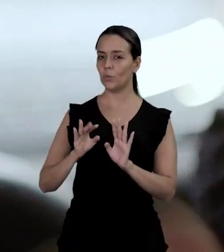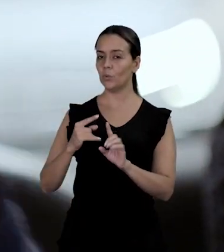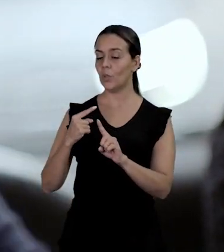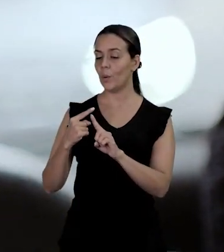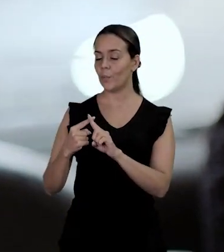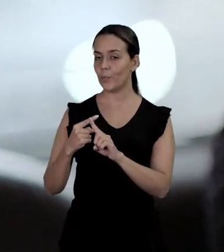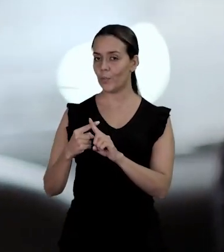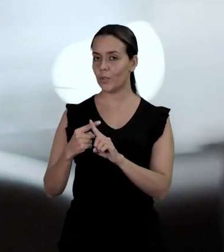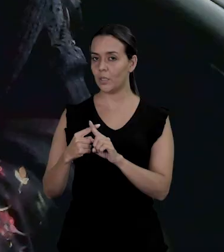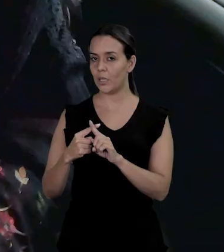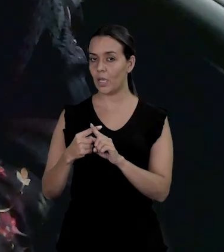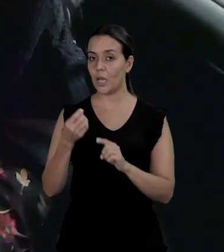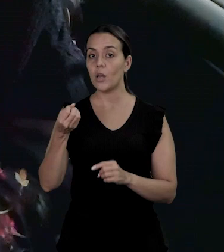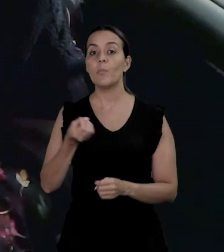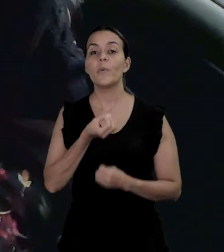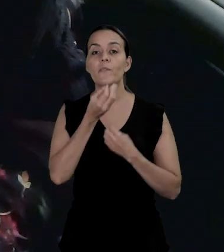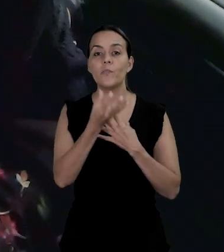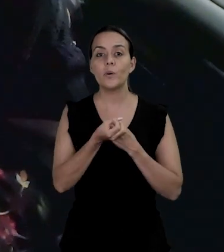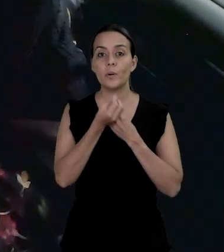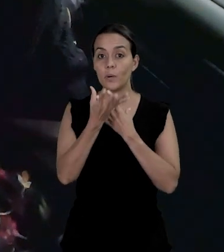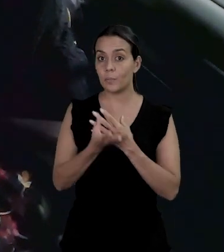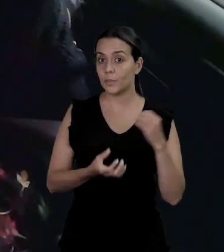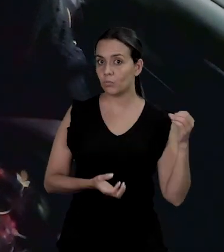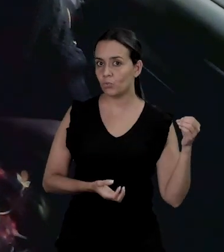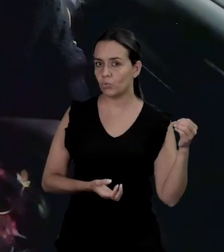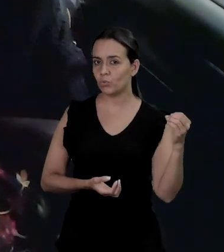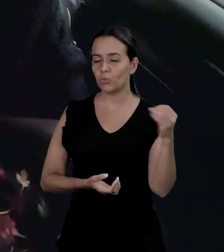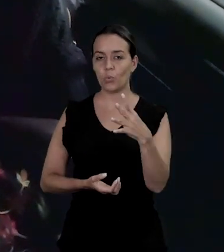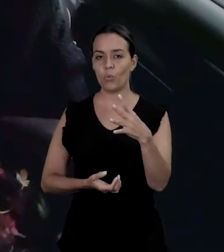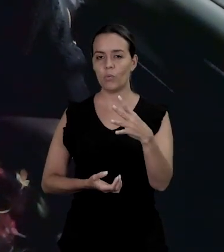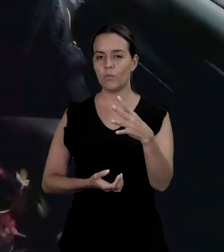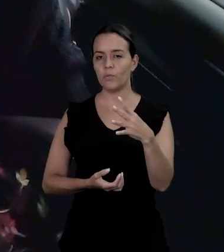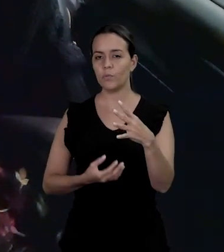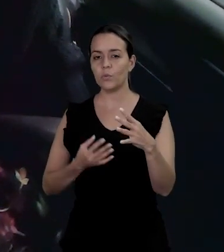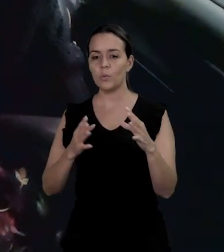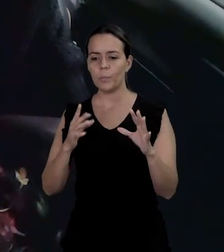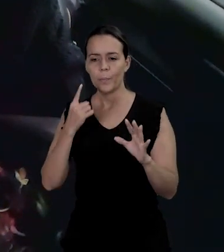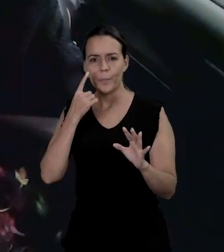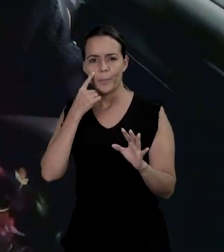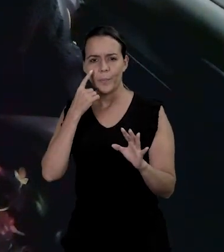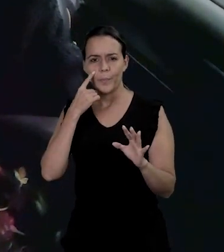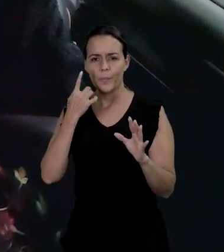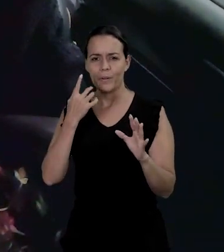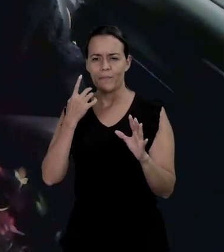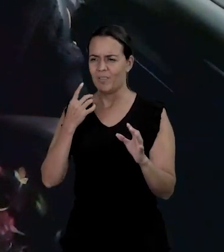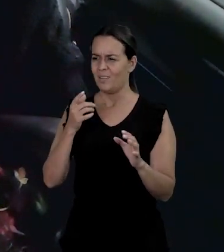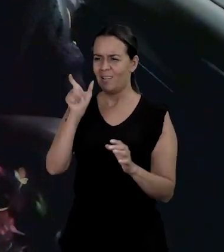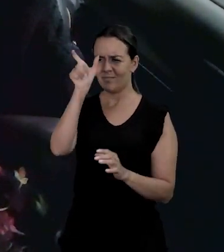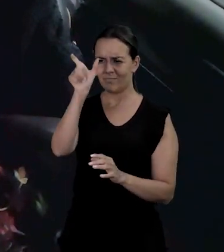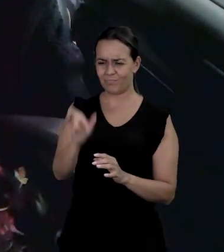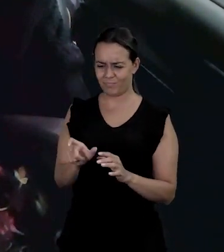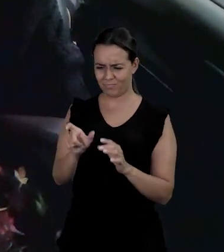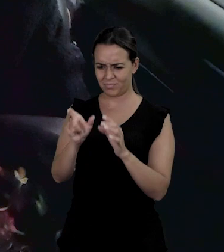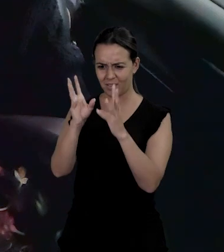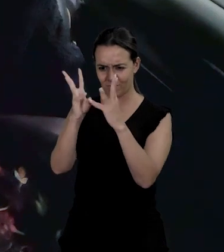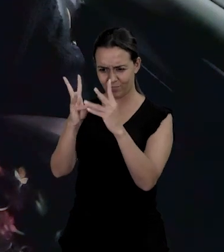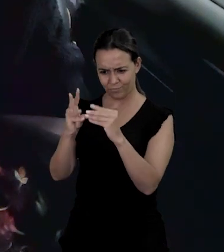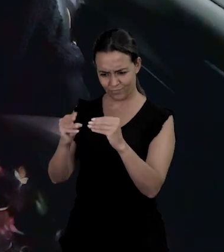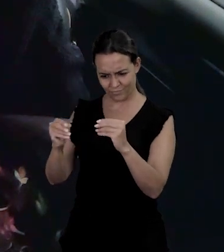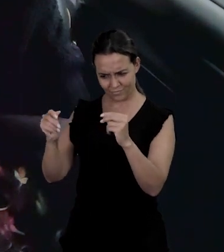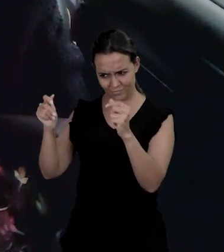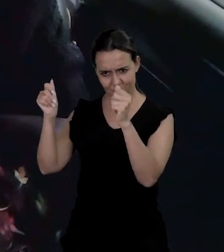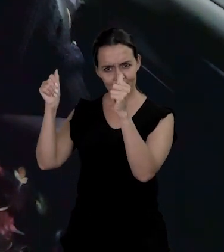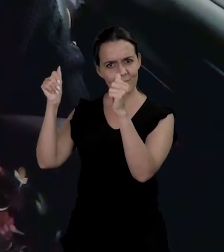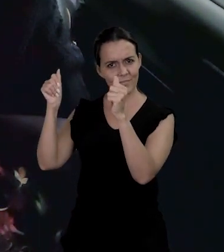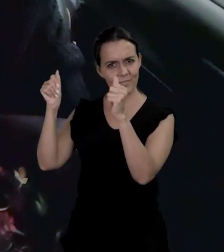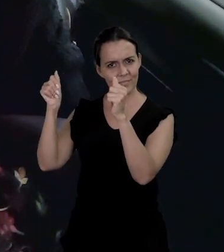é um perigo que estaria por trás de uma perspectiva nova que tenderia a dissolver a